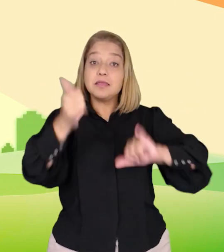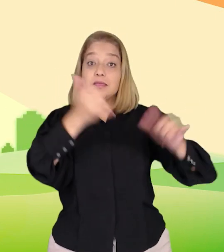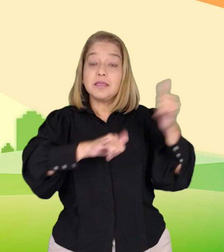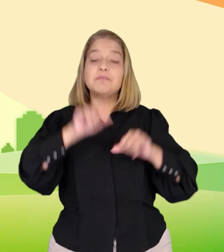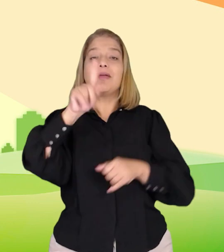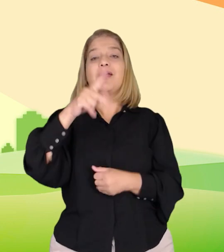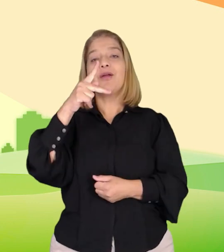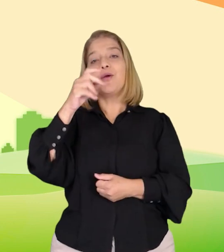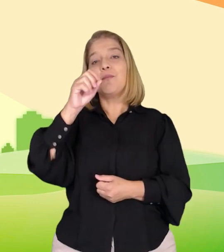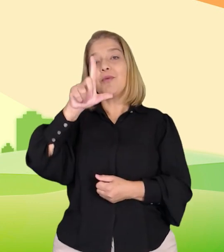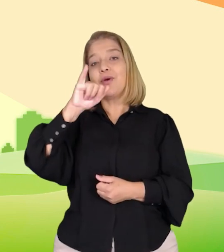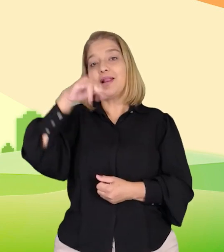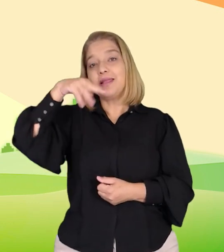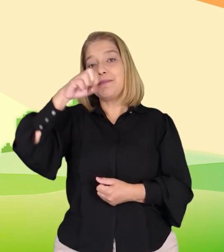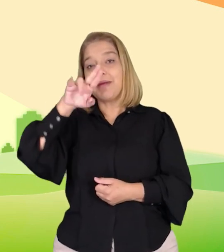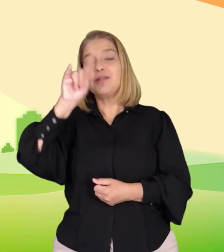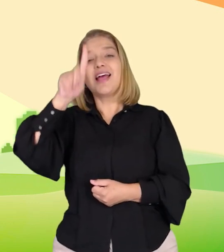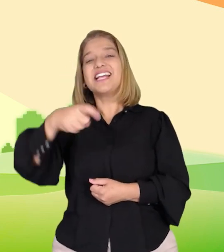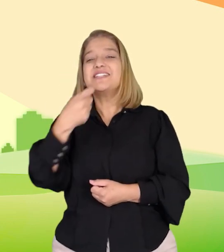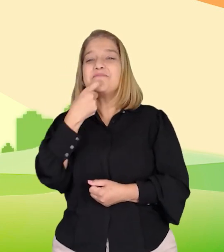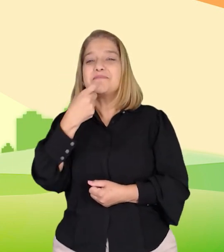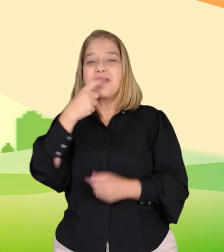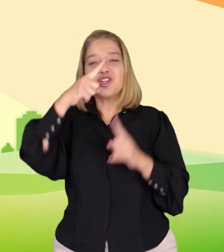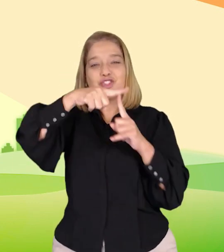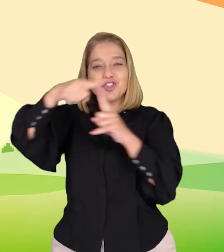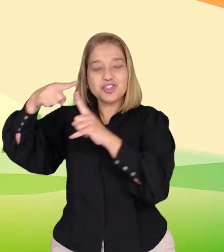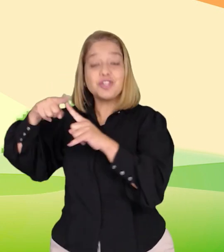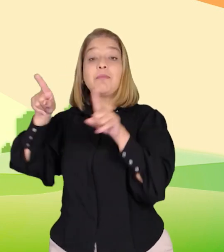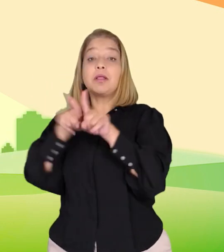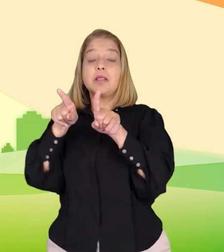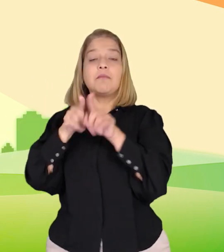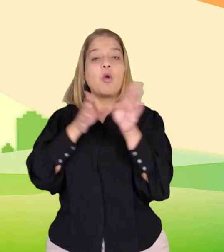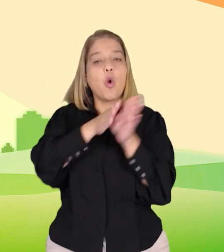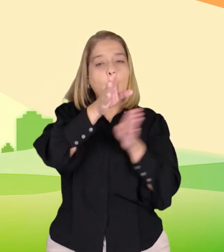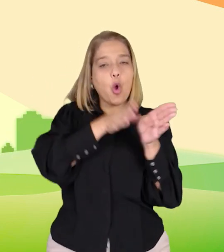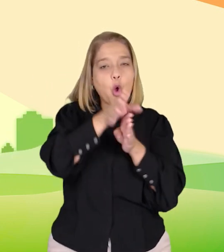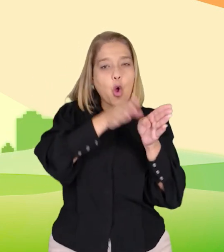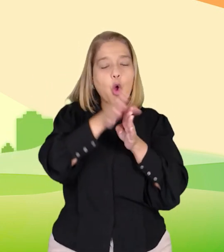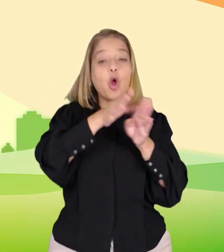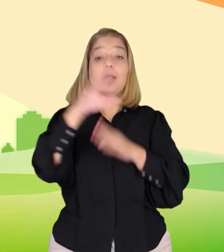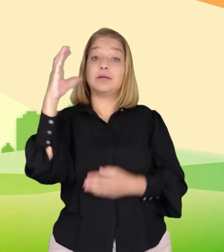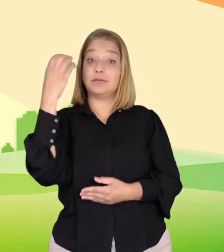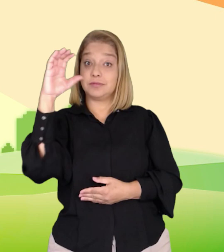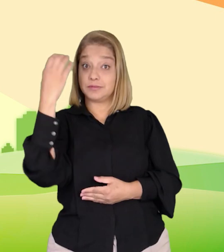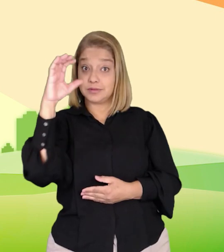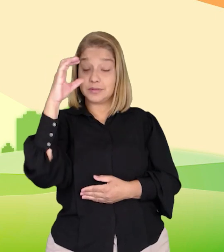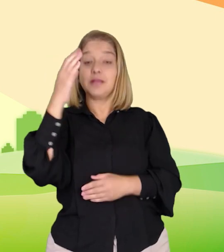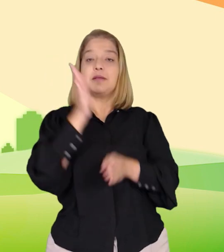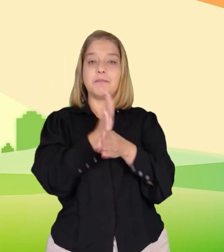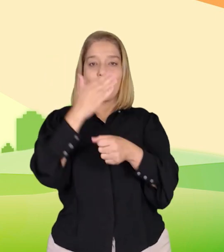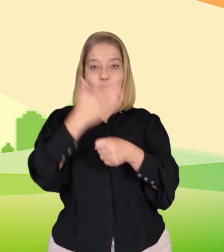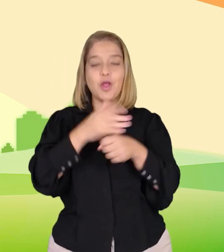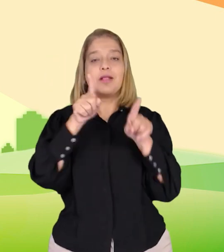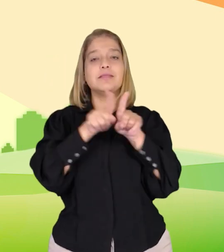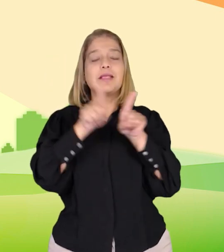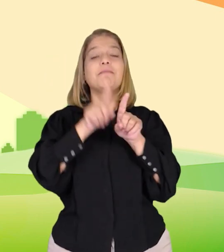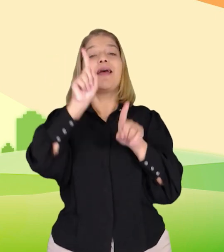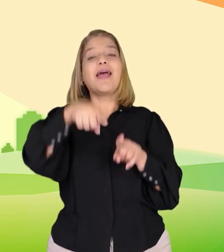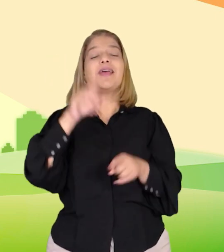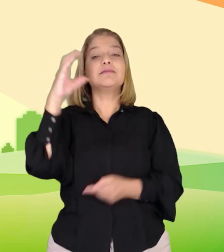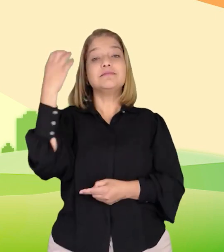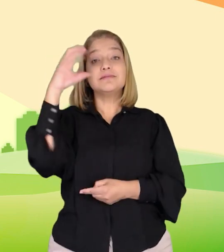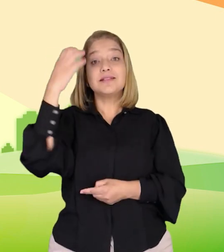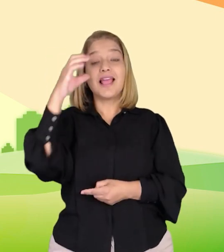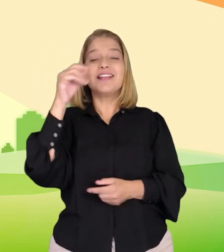é orientadora nos programas de pós em Ciência Biológica, Ciências Farmacêuticas e